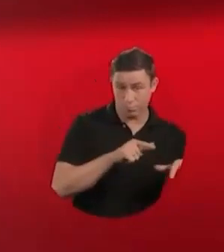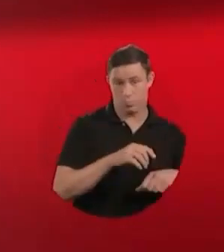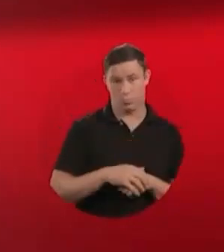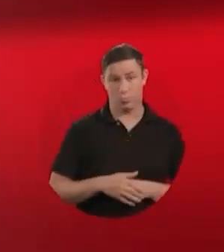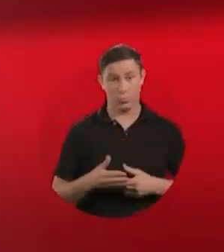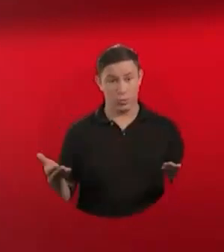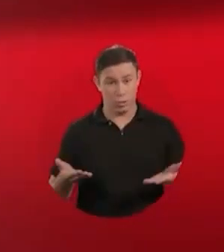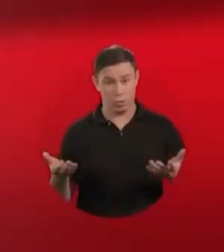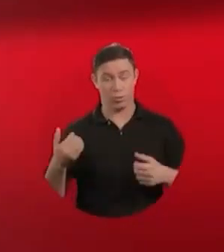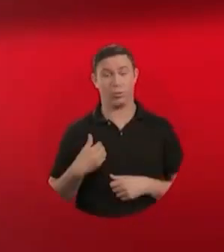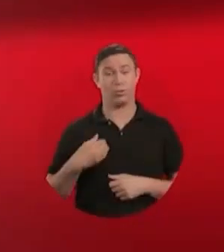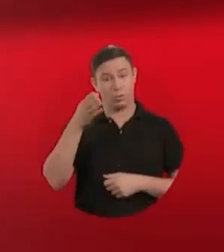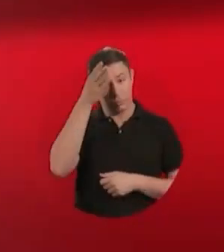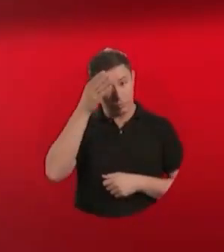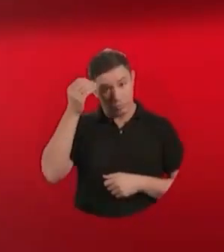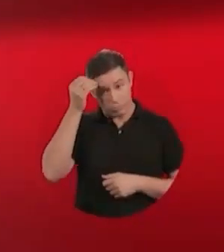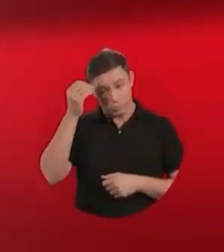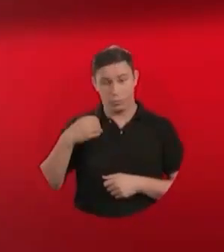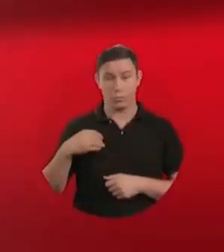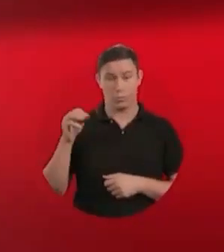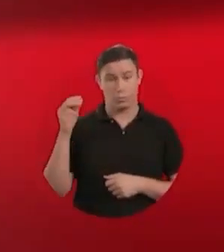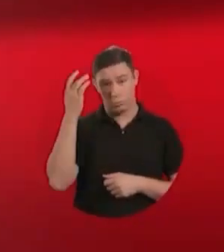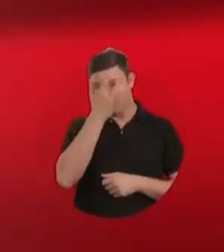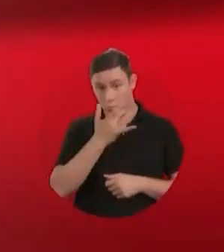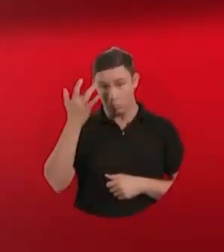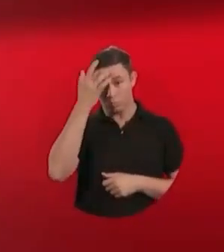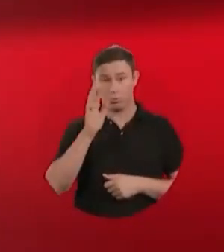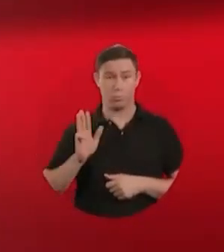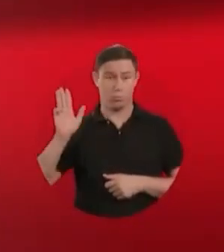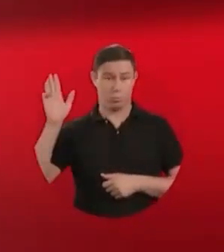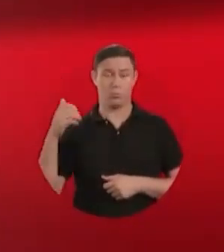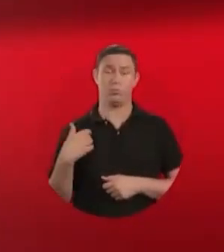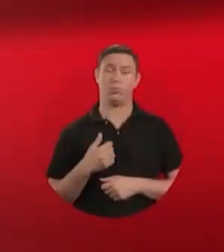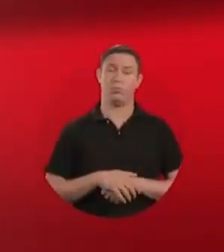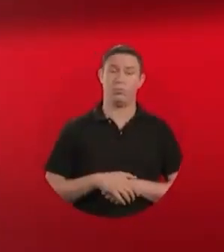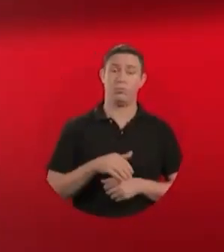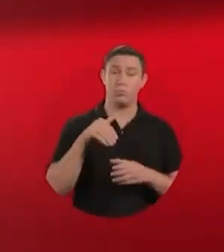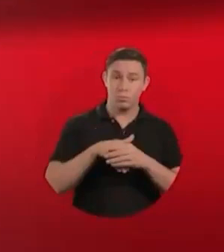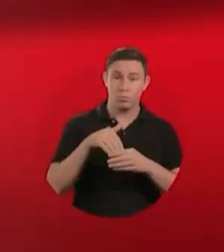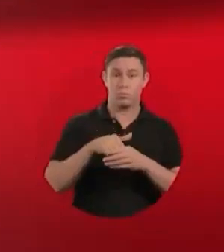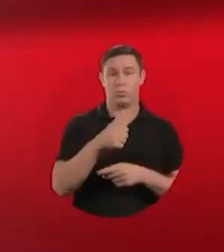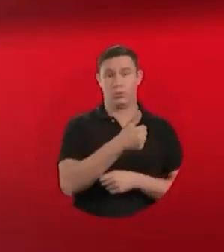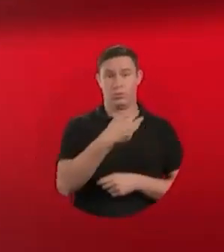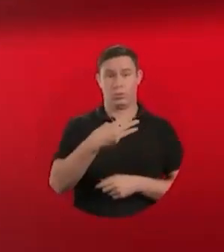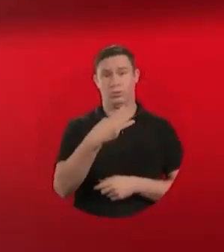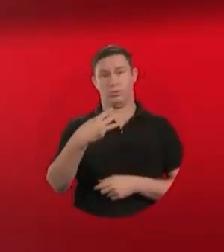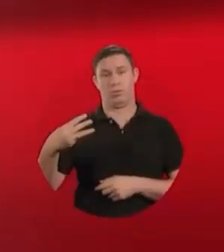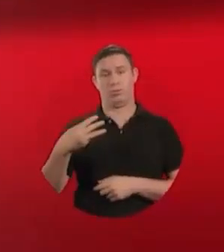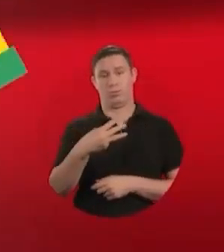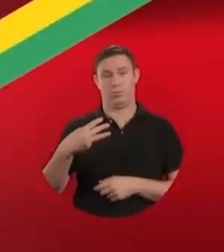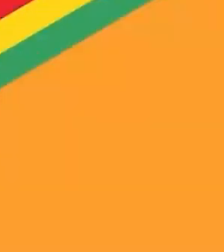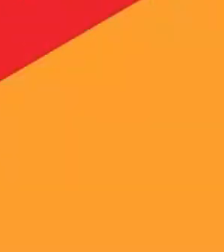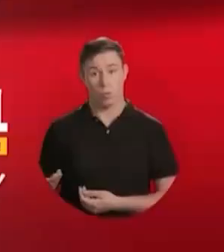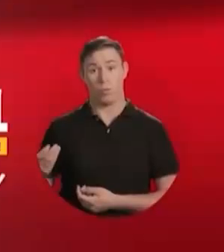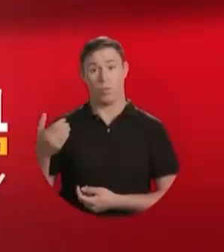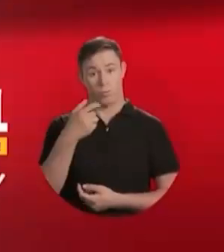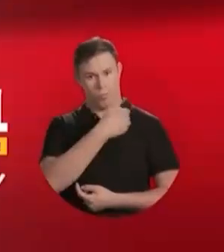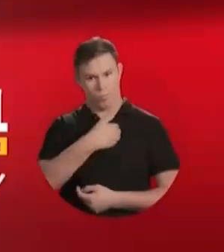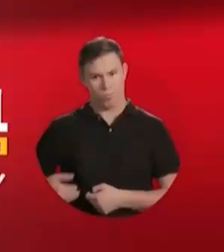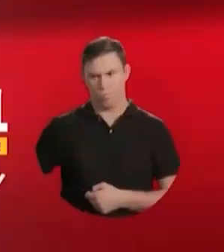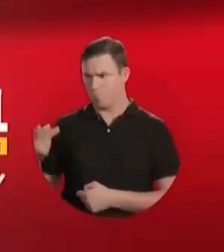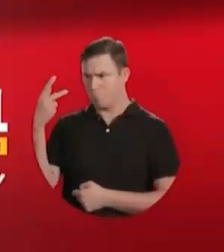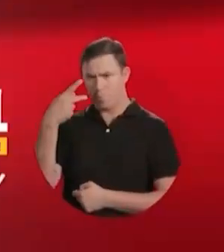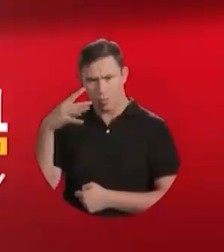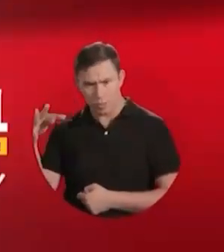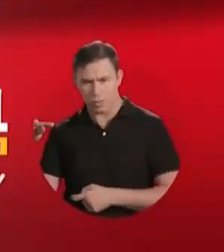nosso povo. Agora é Camilo K, Lula e Haddad e José Ayrton lá. Vote 1333. O